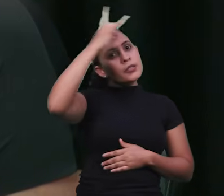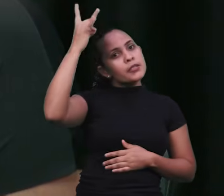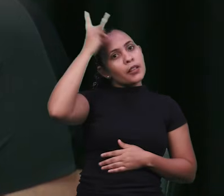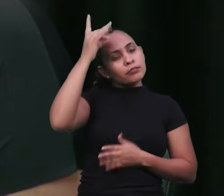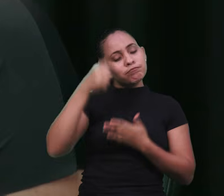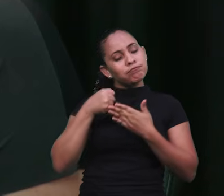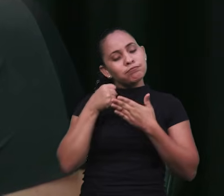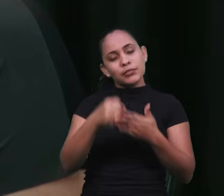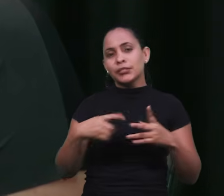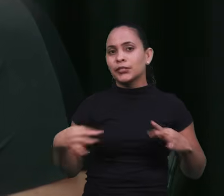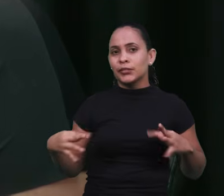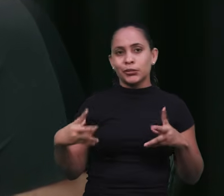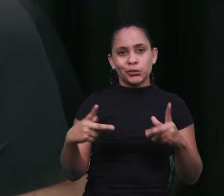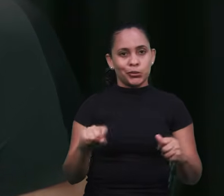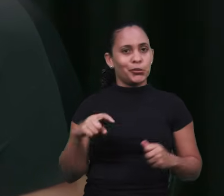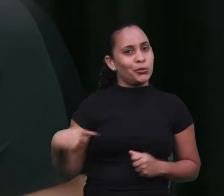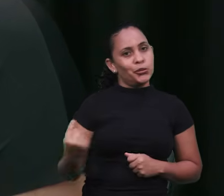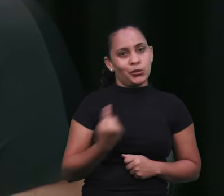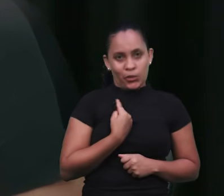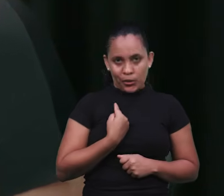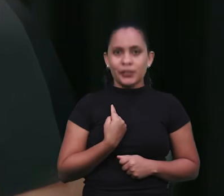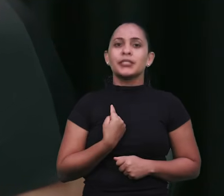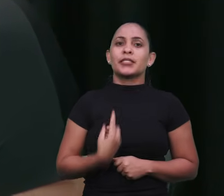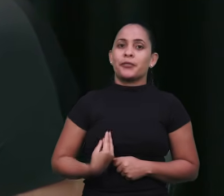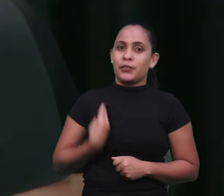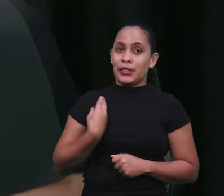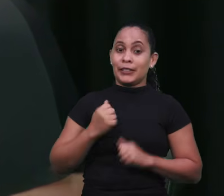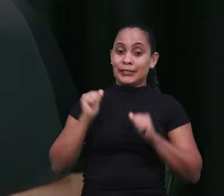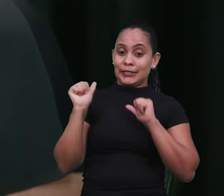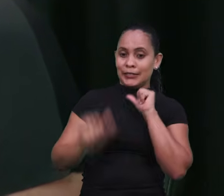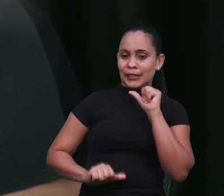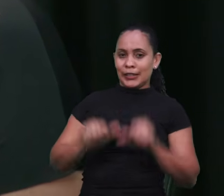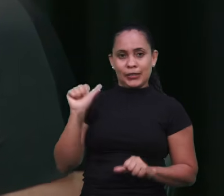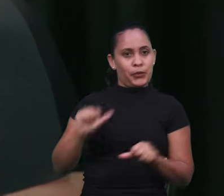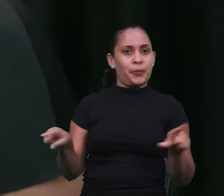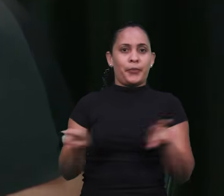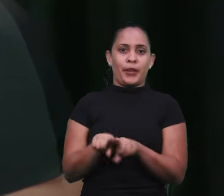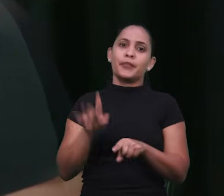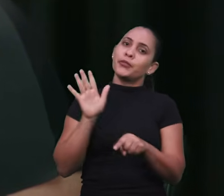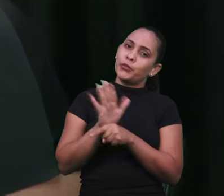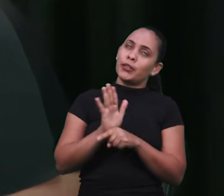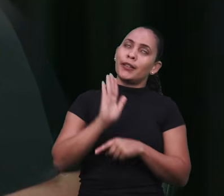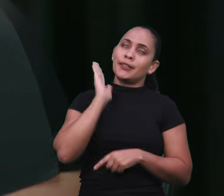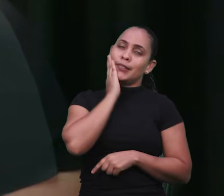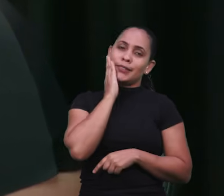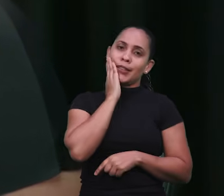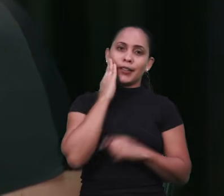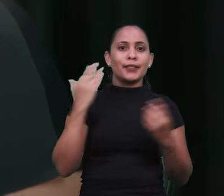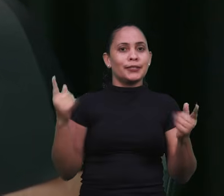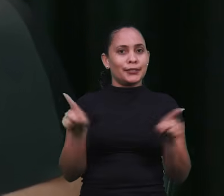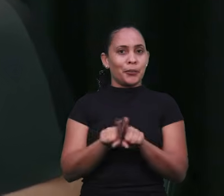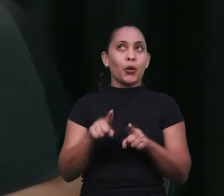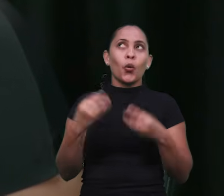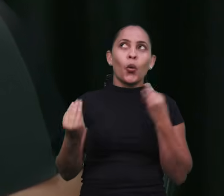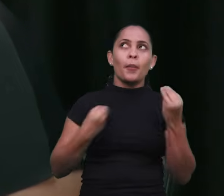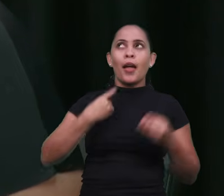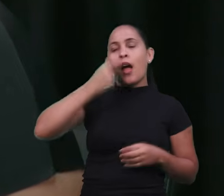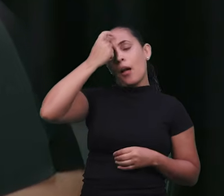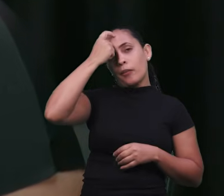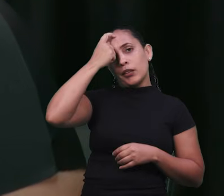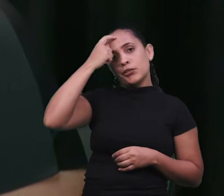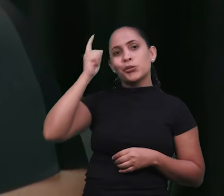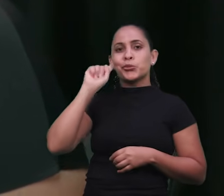que nos certeza. auxilia em todas as coisas, já que nós vamos ser nascidos do Espírito, é Ele que vai nos auxiliar e vai nos fazer entender também como a mente do surdo